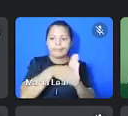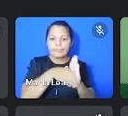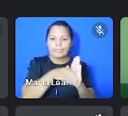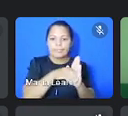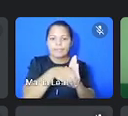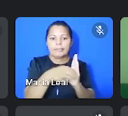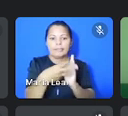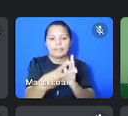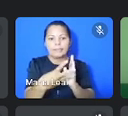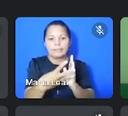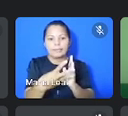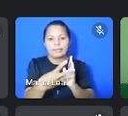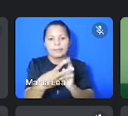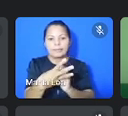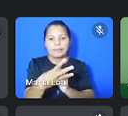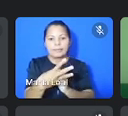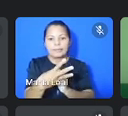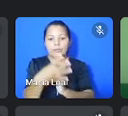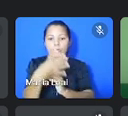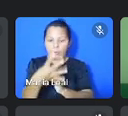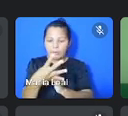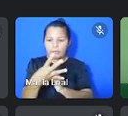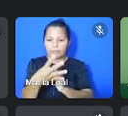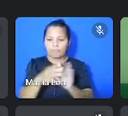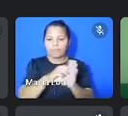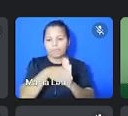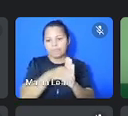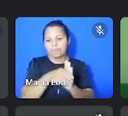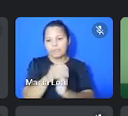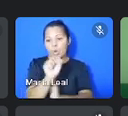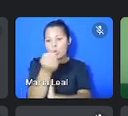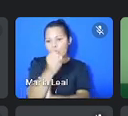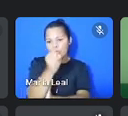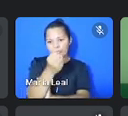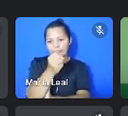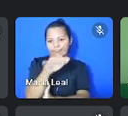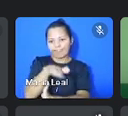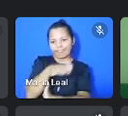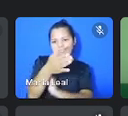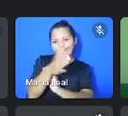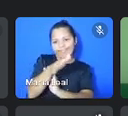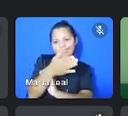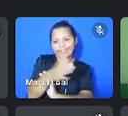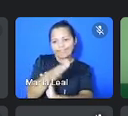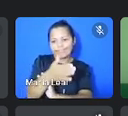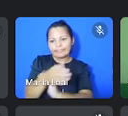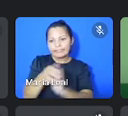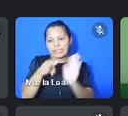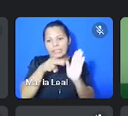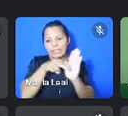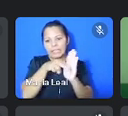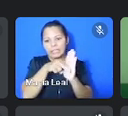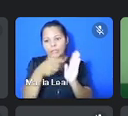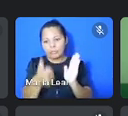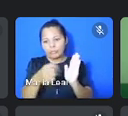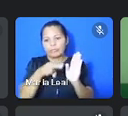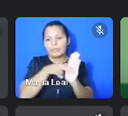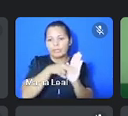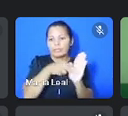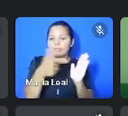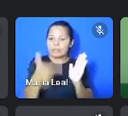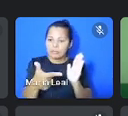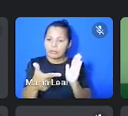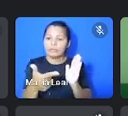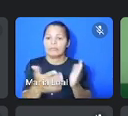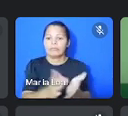N2. Então, a média vai ser 8. A média parcial vai ser 8, entre um N1 e N2. Logo, ele